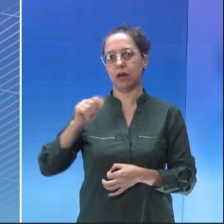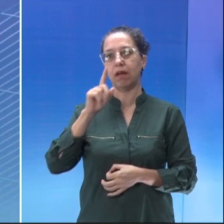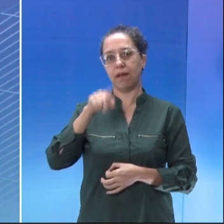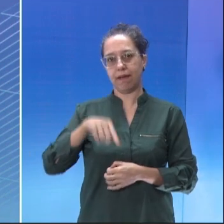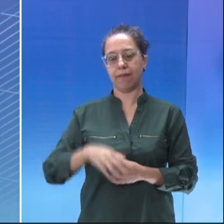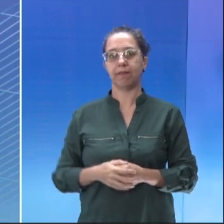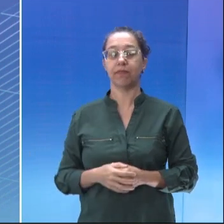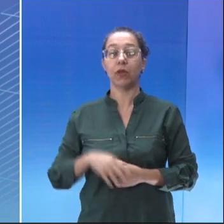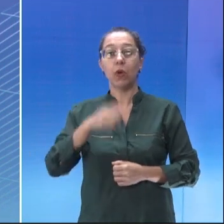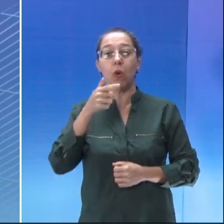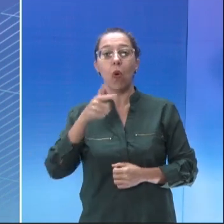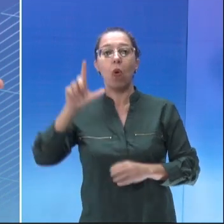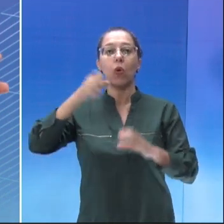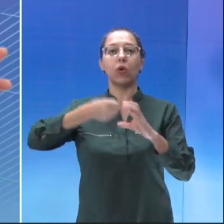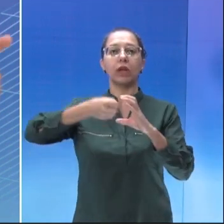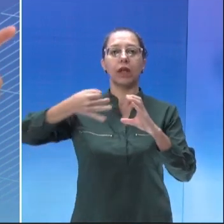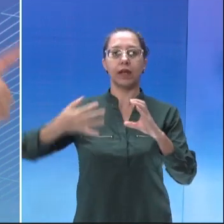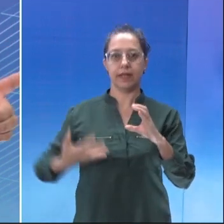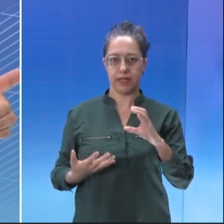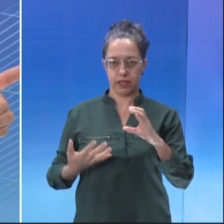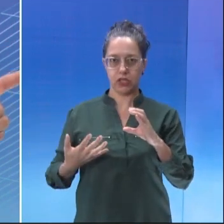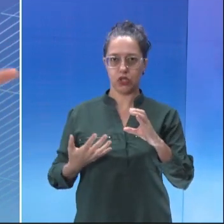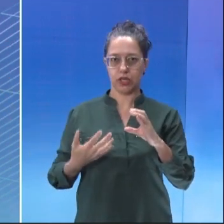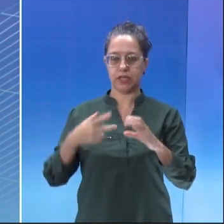das proteínas é que elas são formadas por